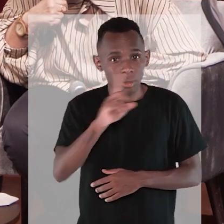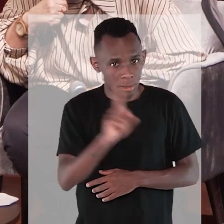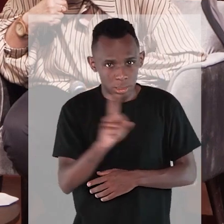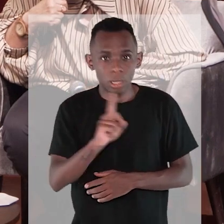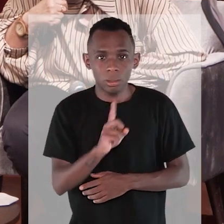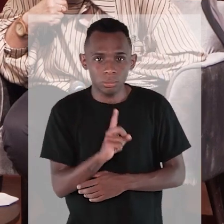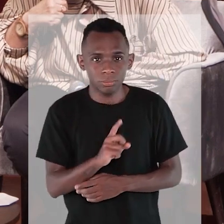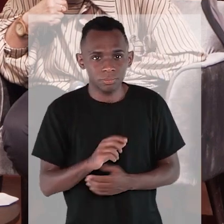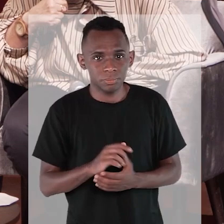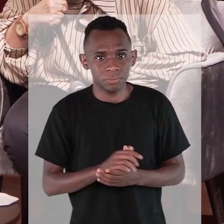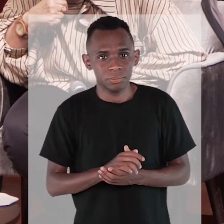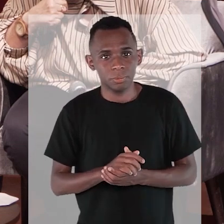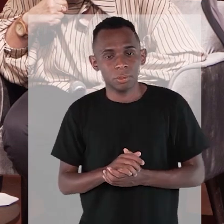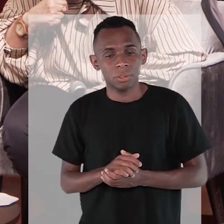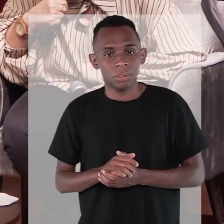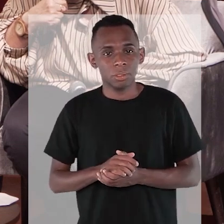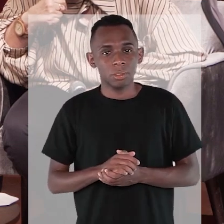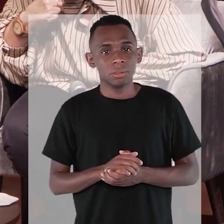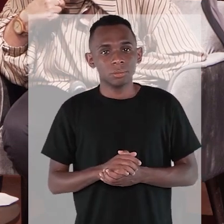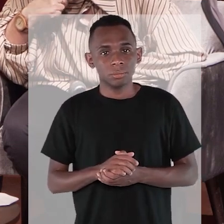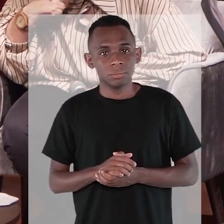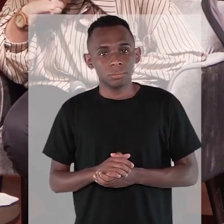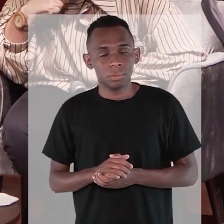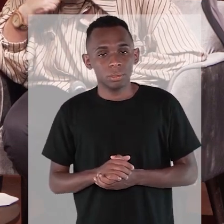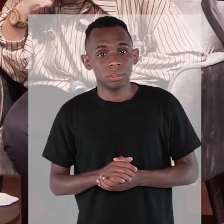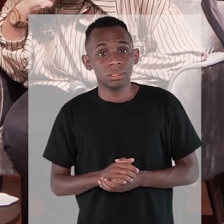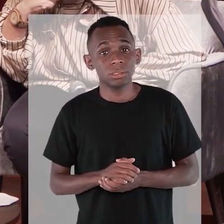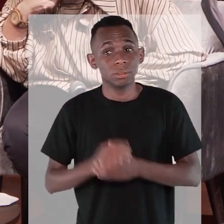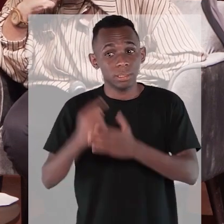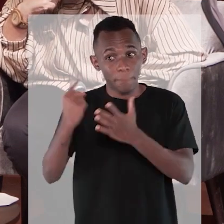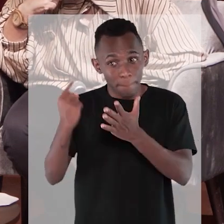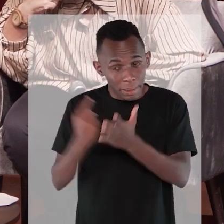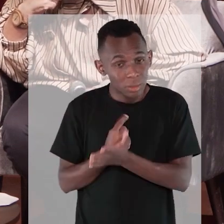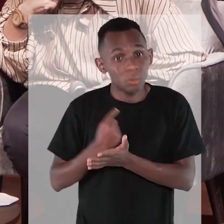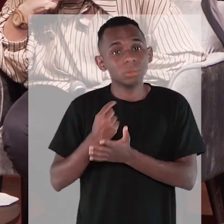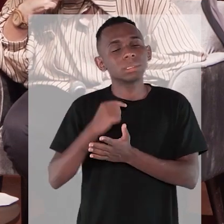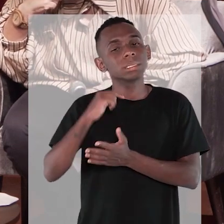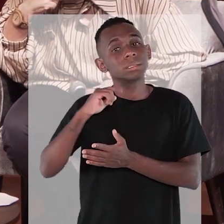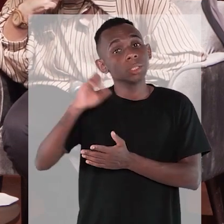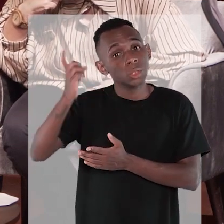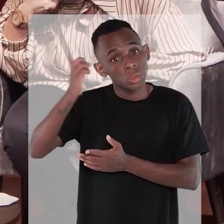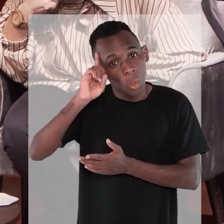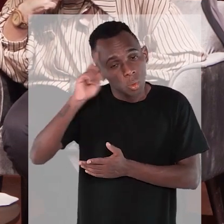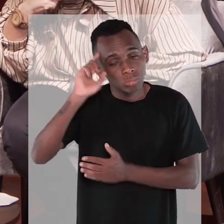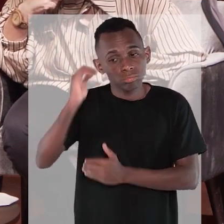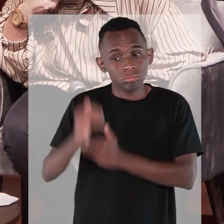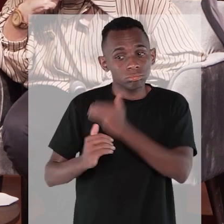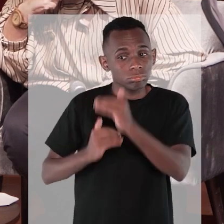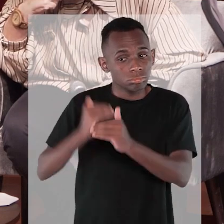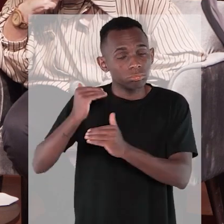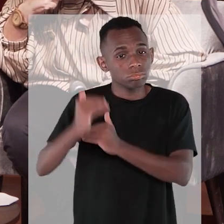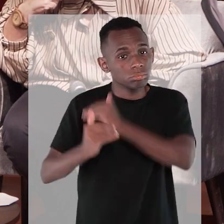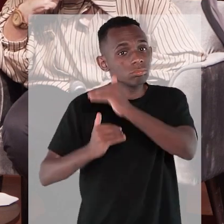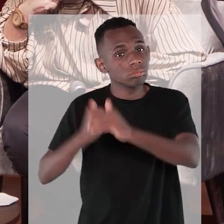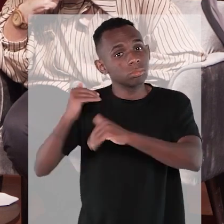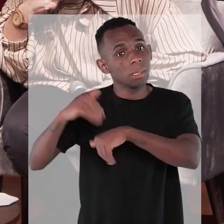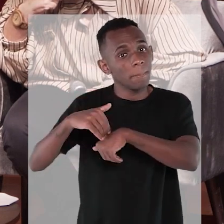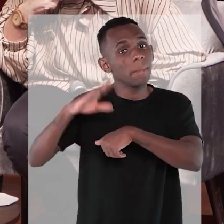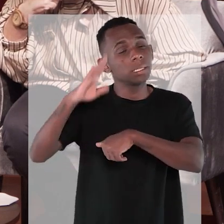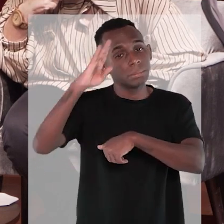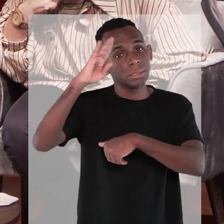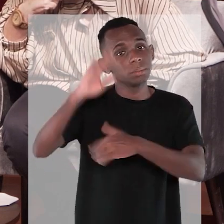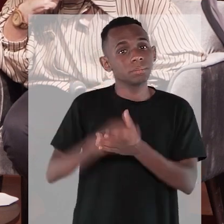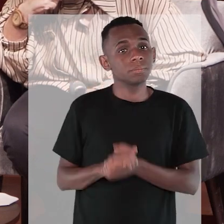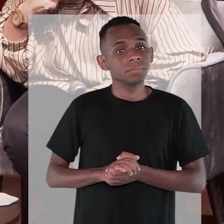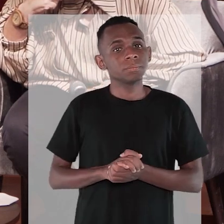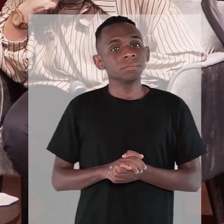né, Guilherme, digamos assim, essa pergunta ela está se tornando, a cada dia que passa, mais premente. Ela está